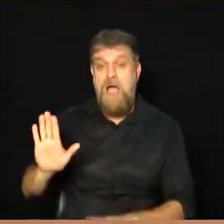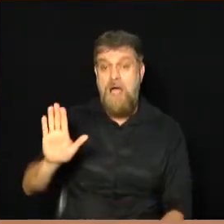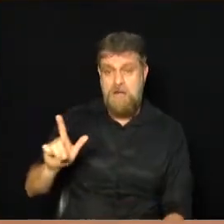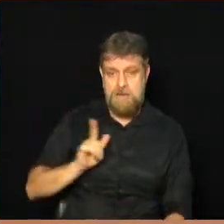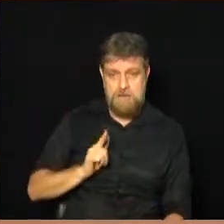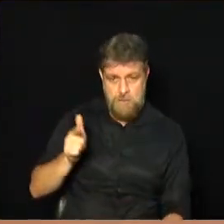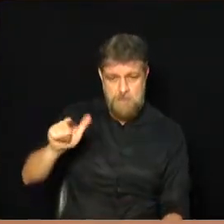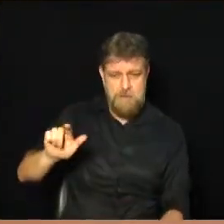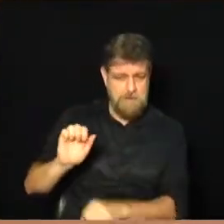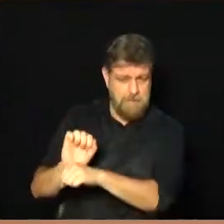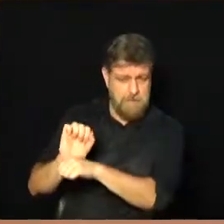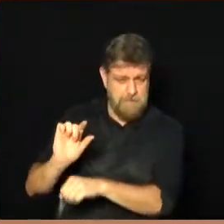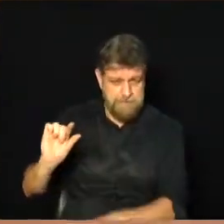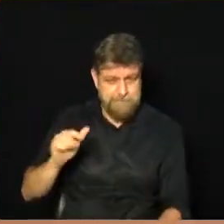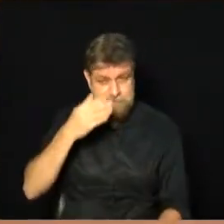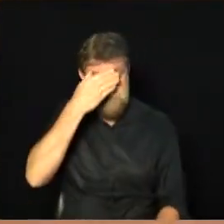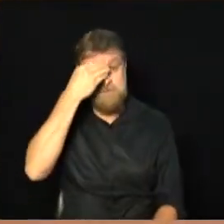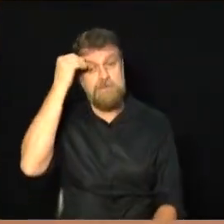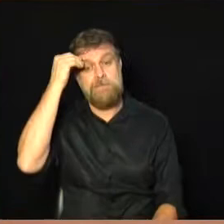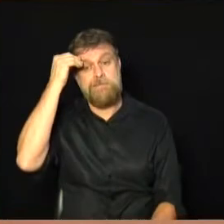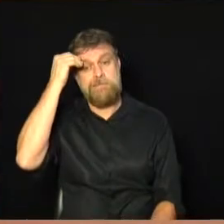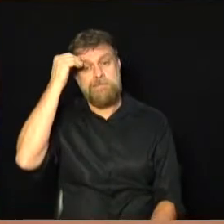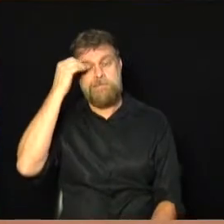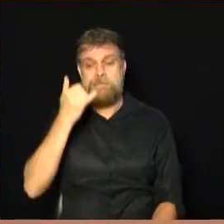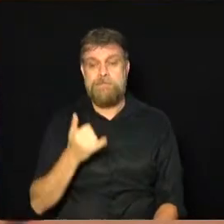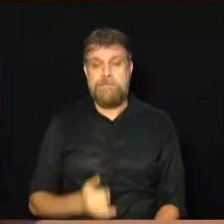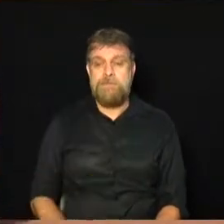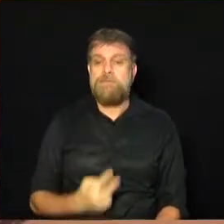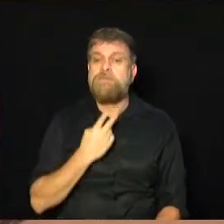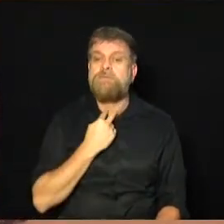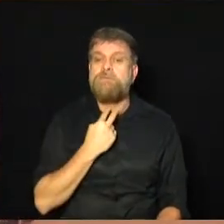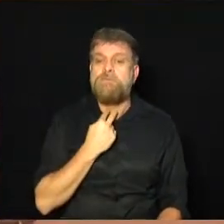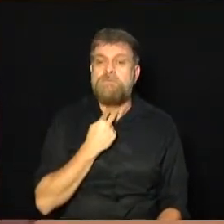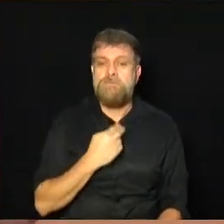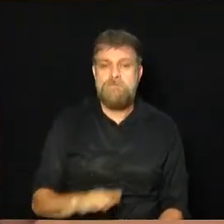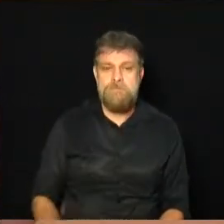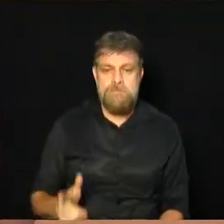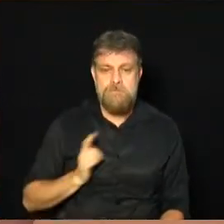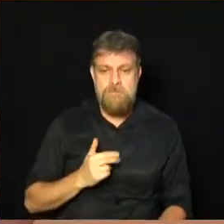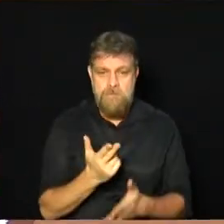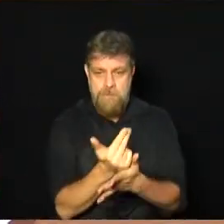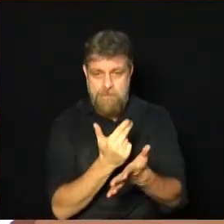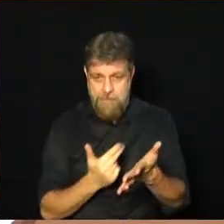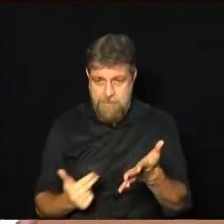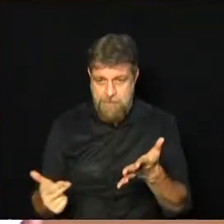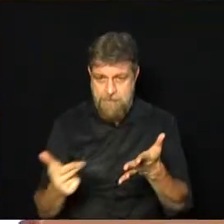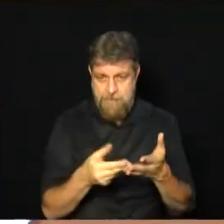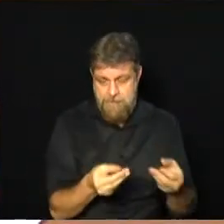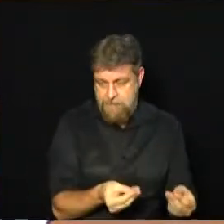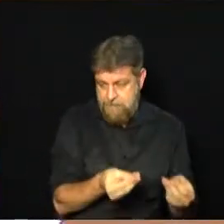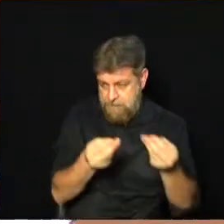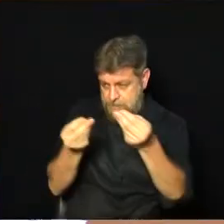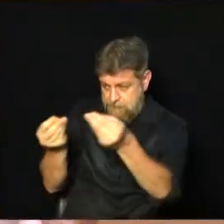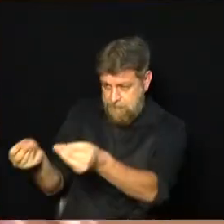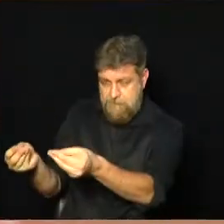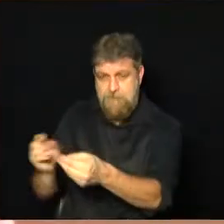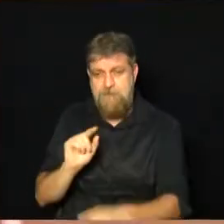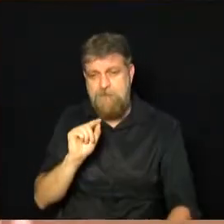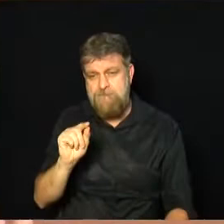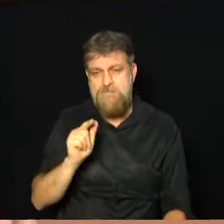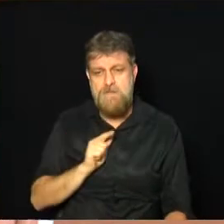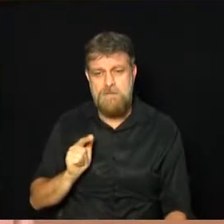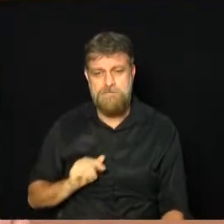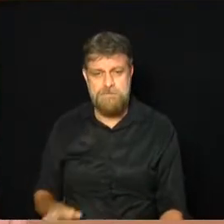outra questão. Eu estava esquecendo de casa, não posso. Inclusive, eu trouxe um desenho aqui, vou passar ao secretário, que é o